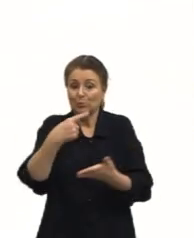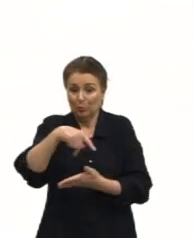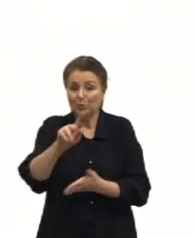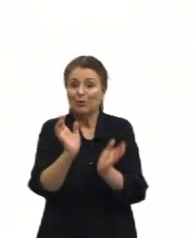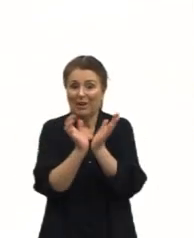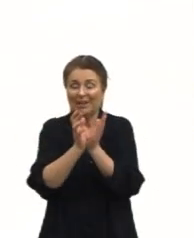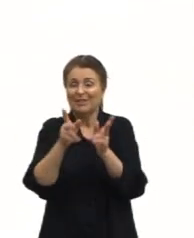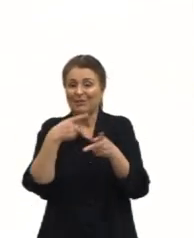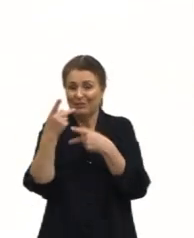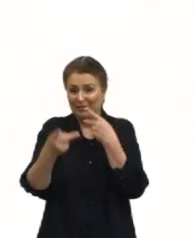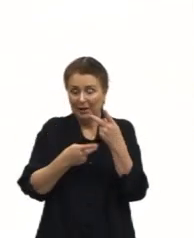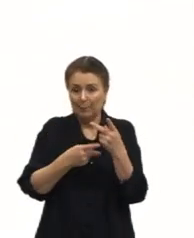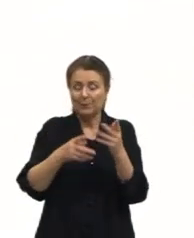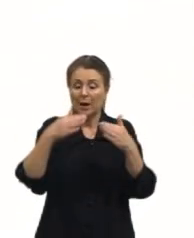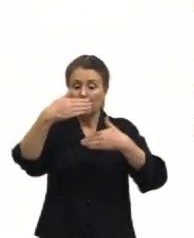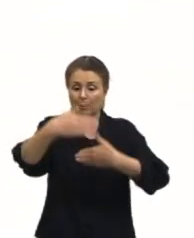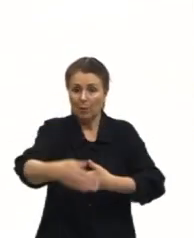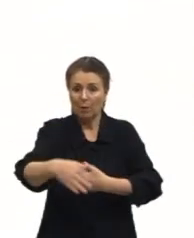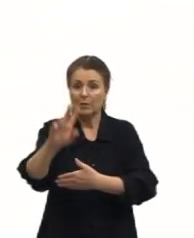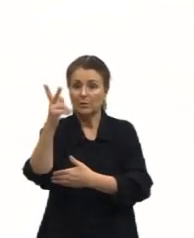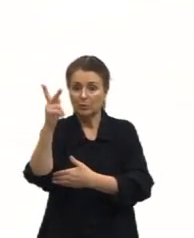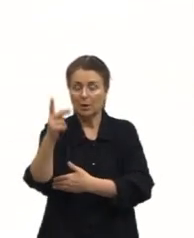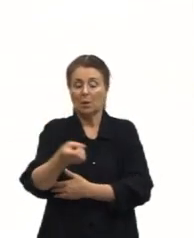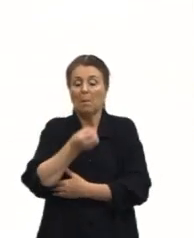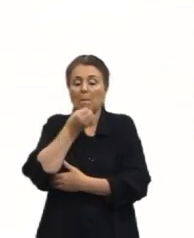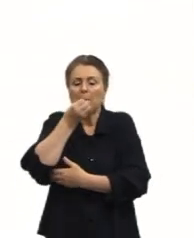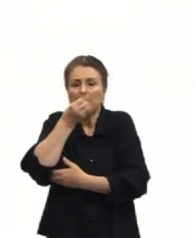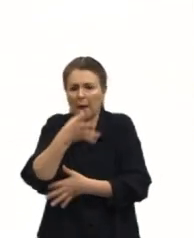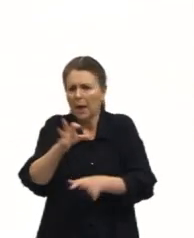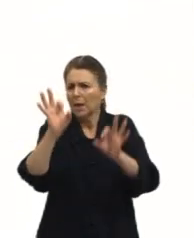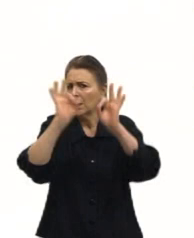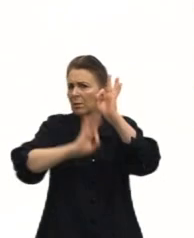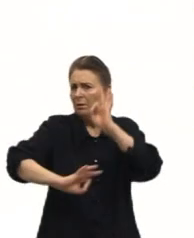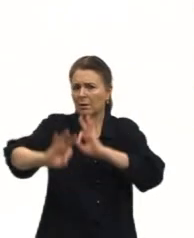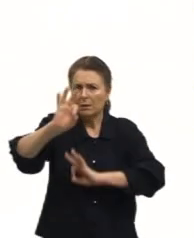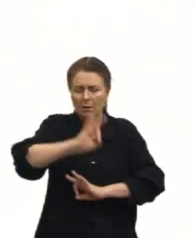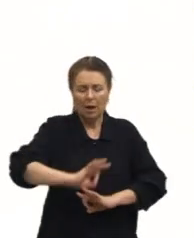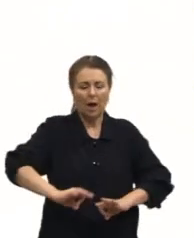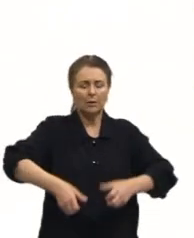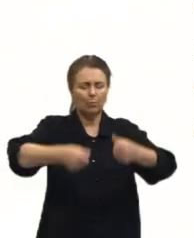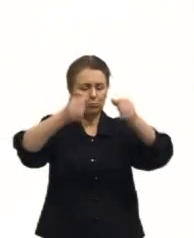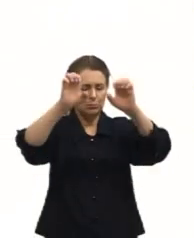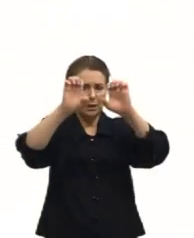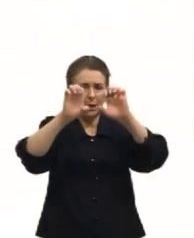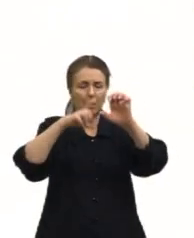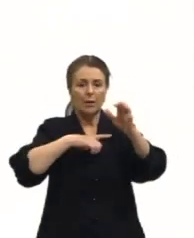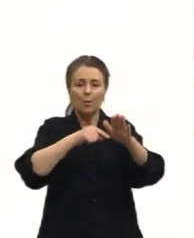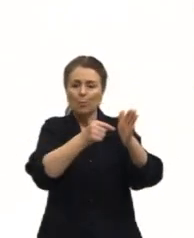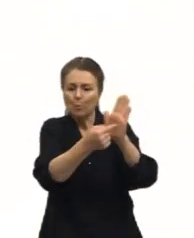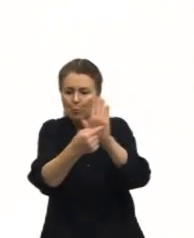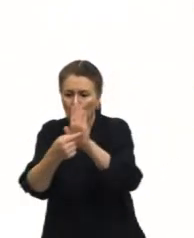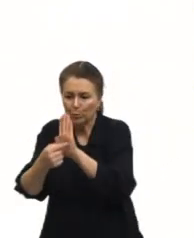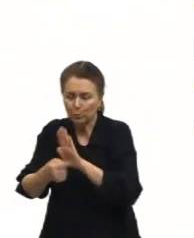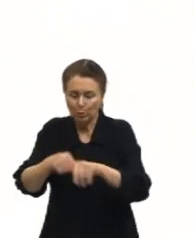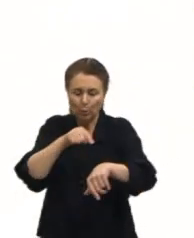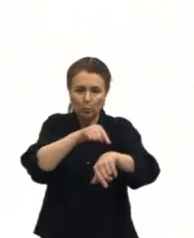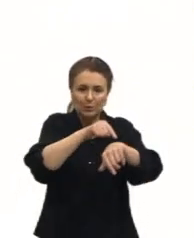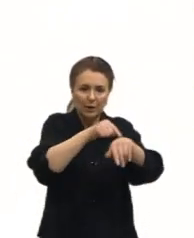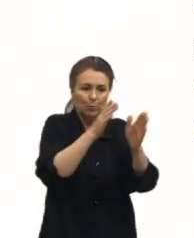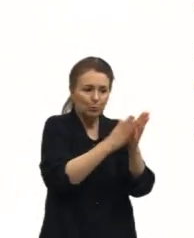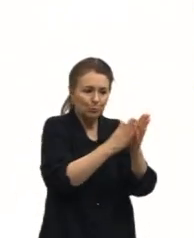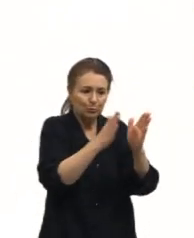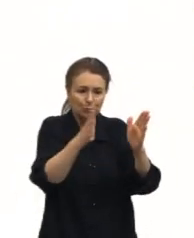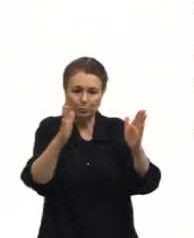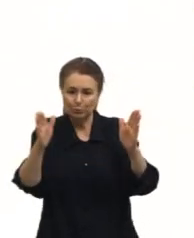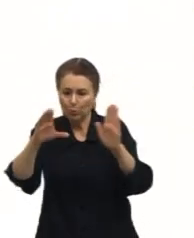a prova de história estava muito bem feita trabalhou essas diferentes temporalidades conceitos importantes